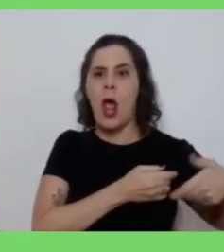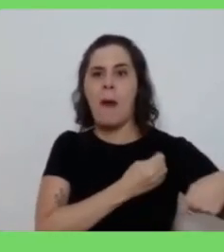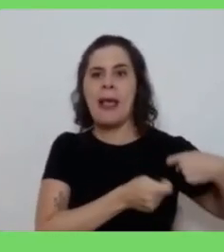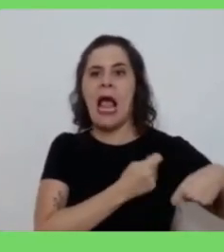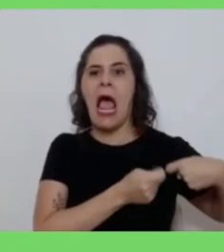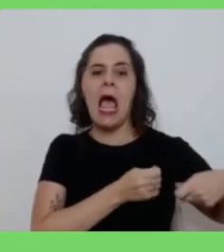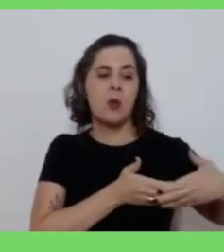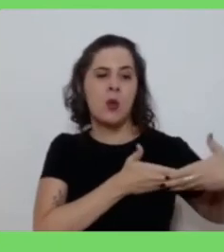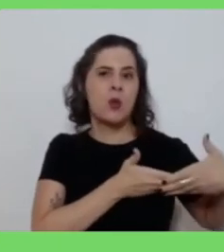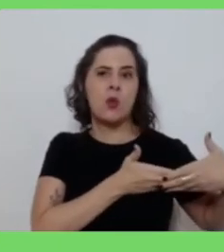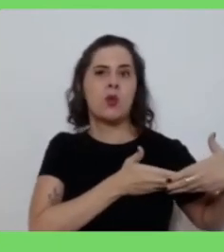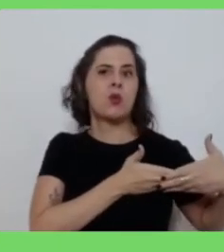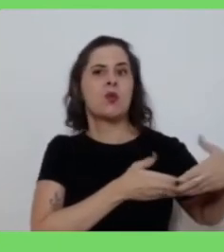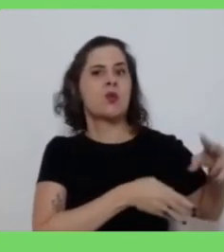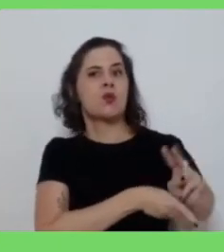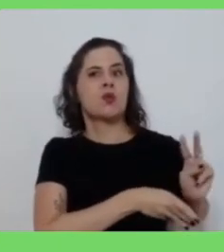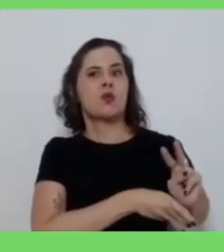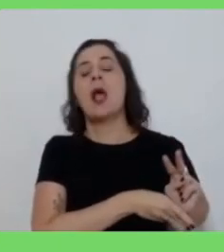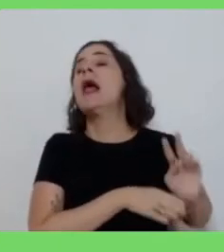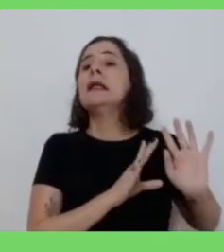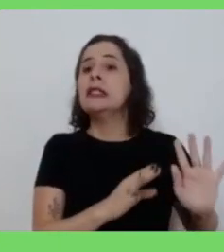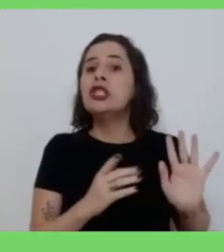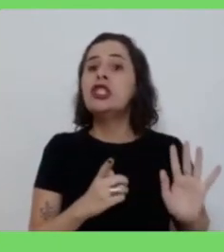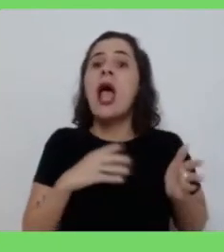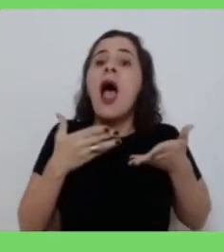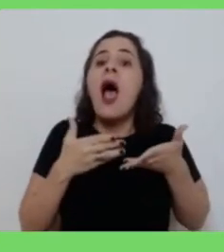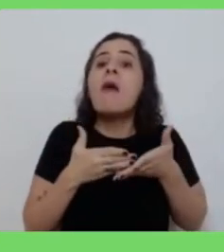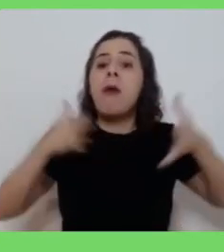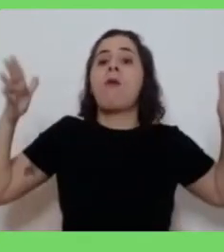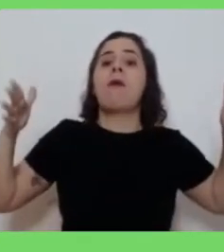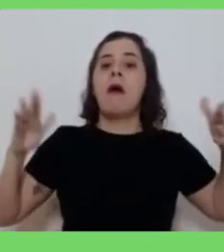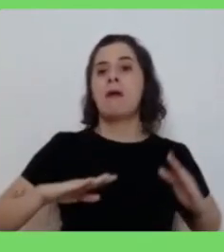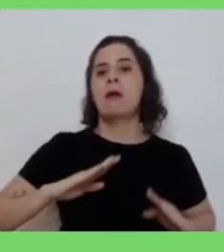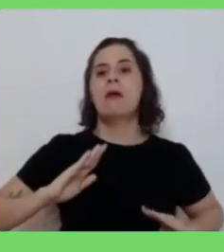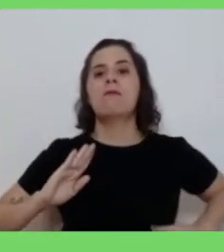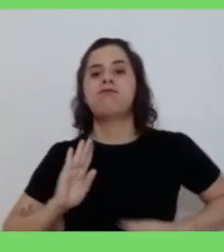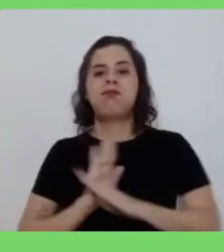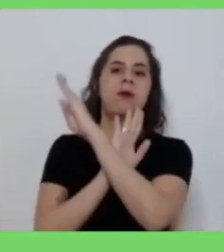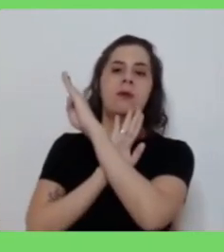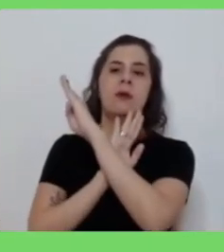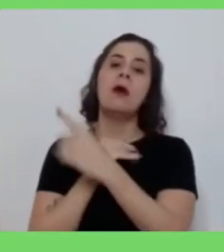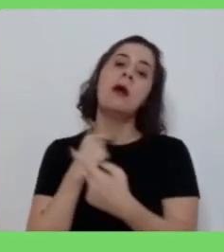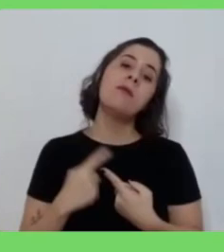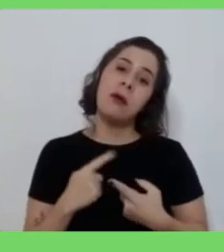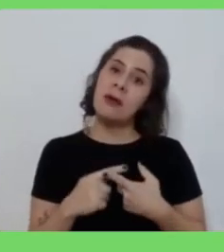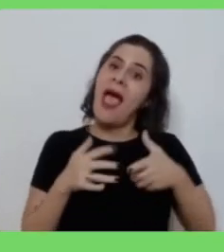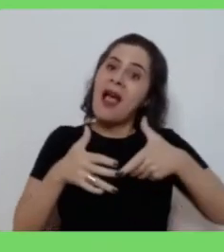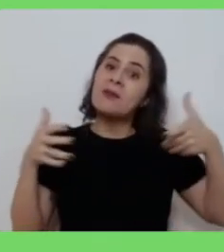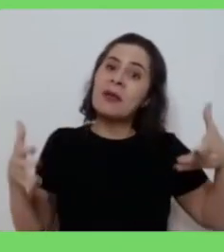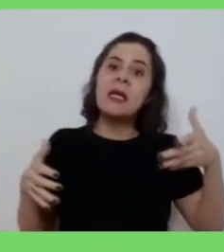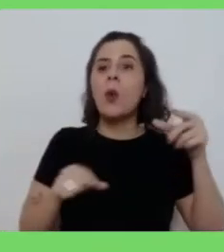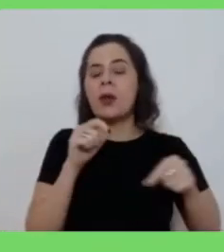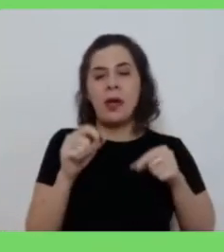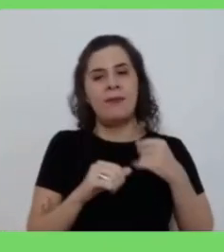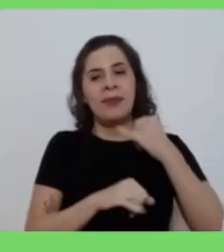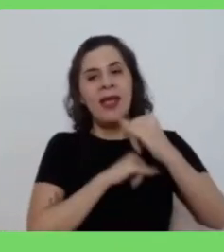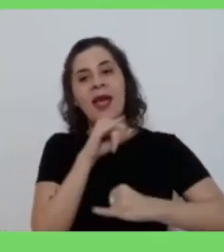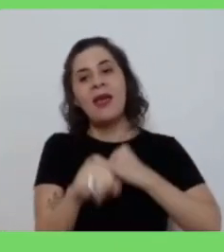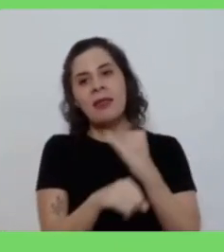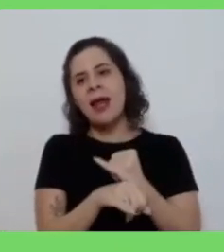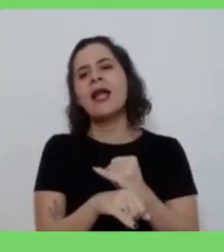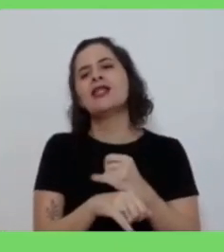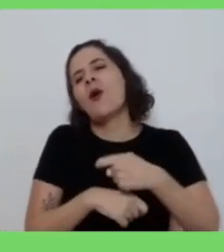gente vê um crescimento ainda maior né porque a gente tem a expansão da própria internet comercial como a gente conhece que é web